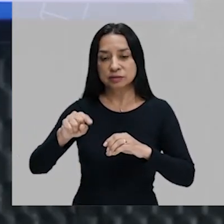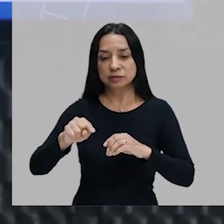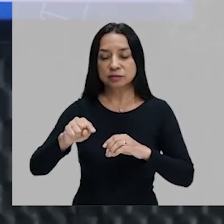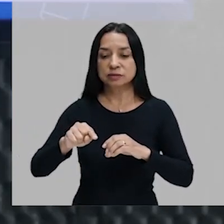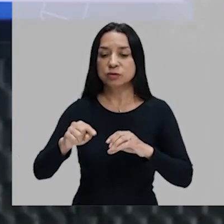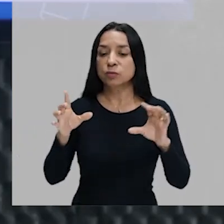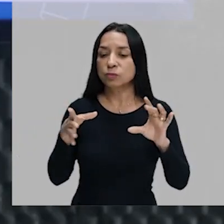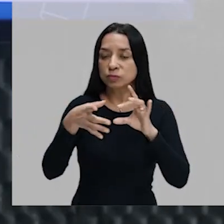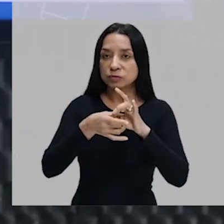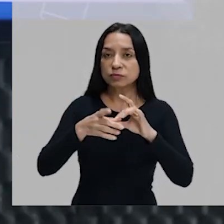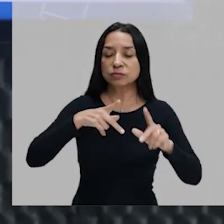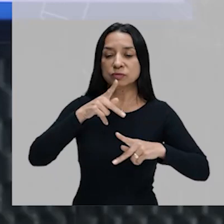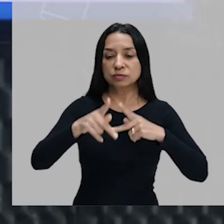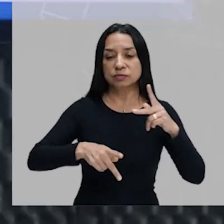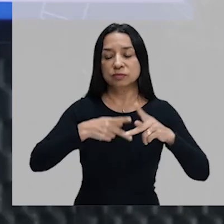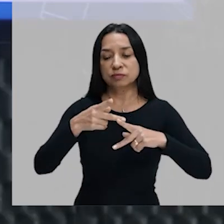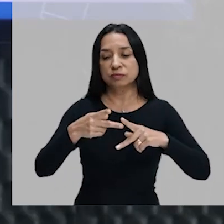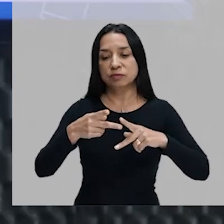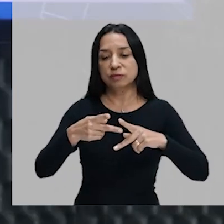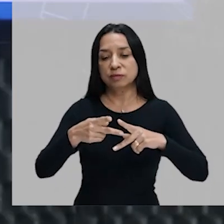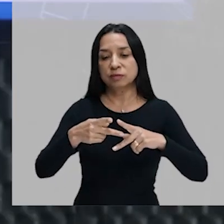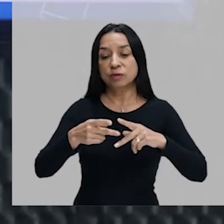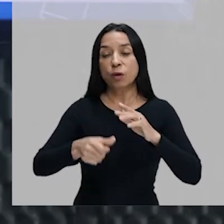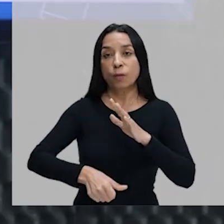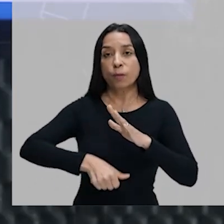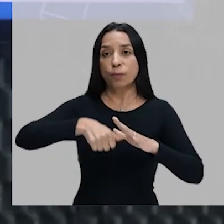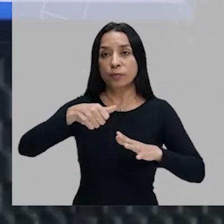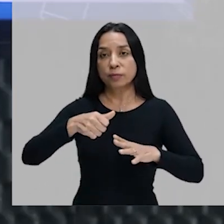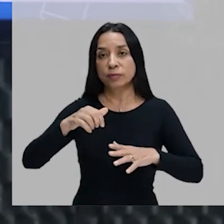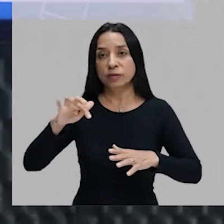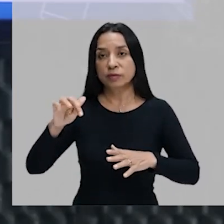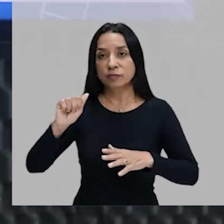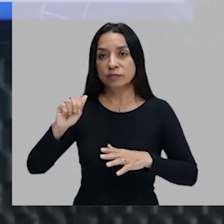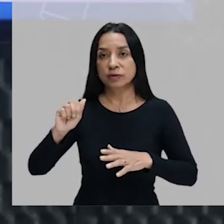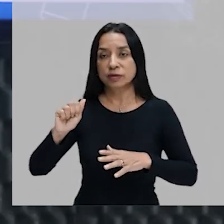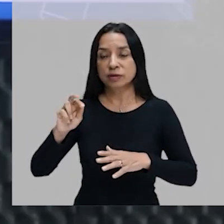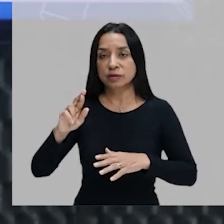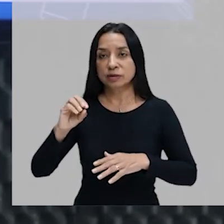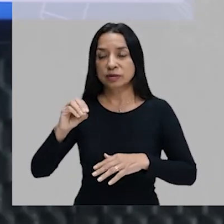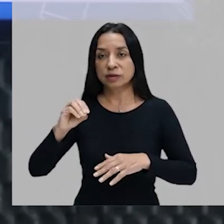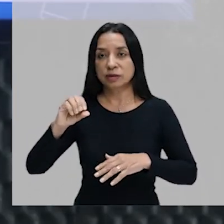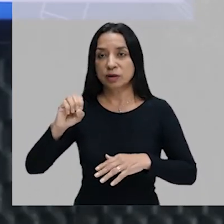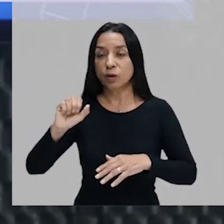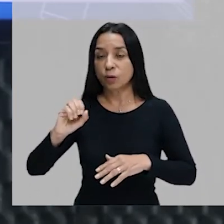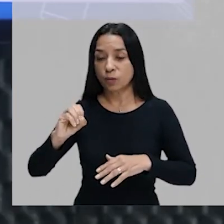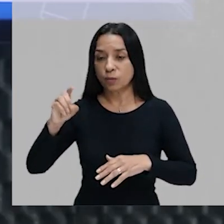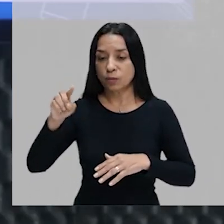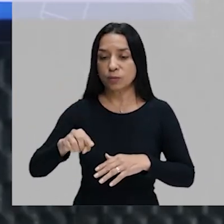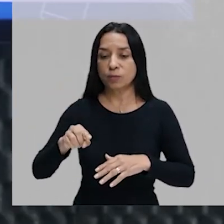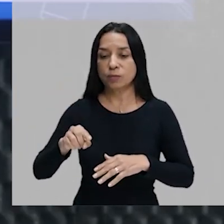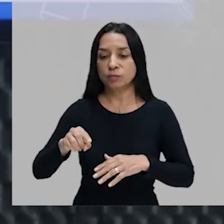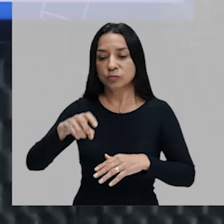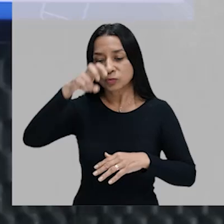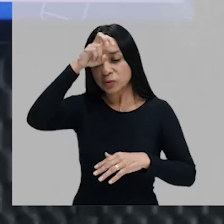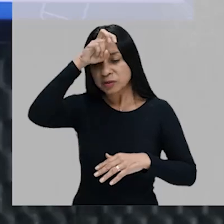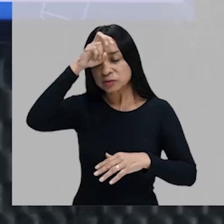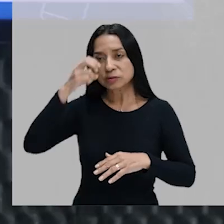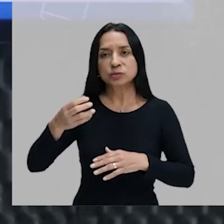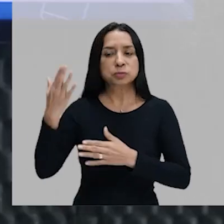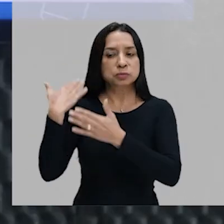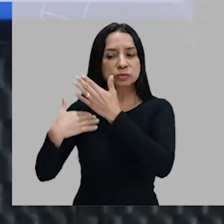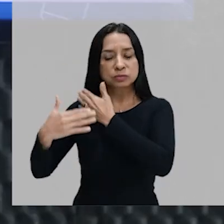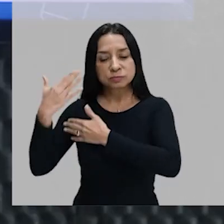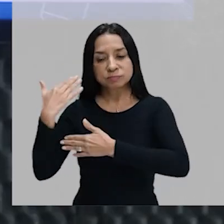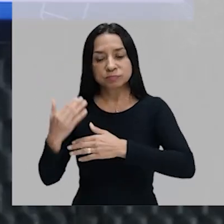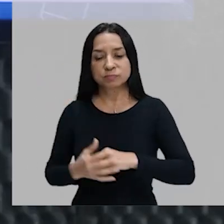Inclusive, Menés foi o primeiro faraó do Egito Antigo. Nós temos aqui a unificação desses